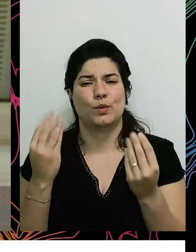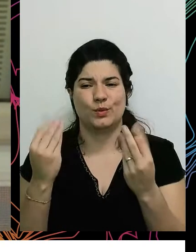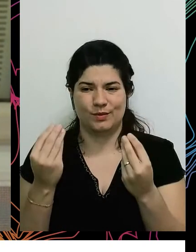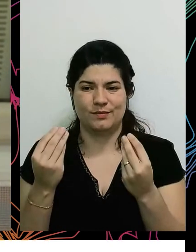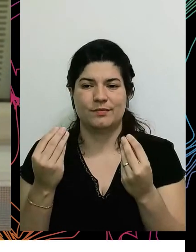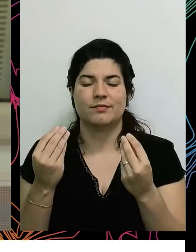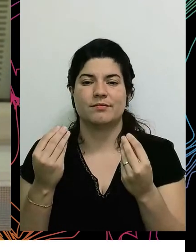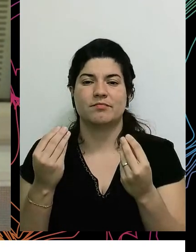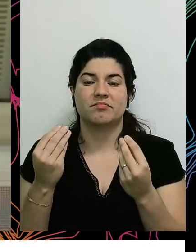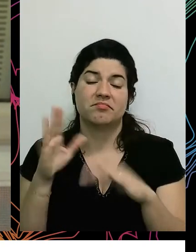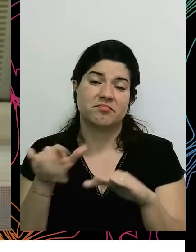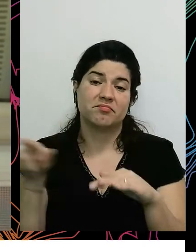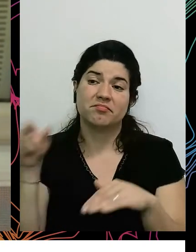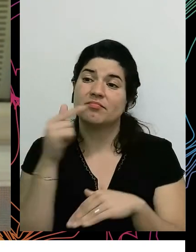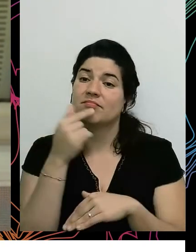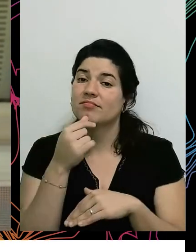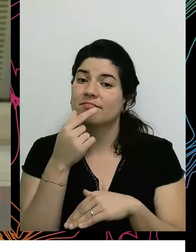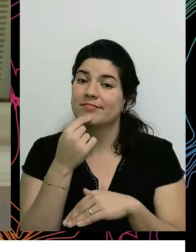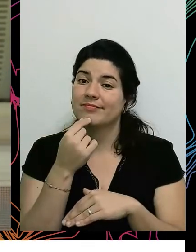hombres son